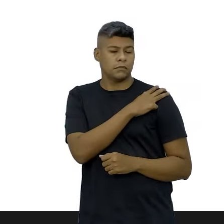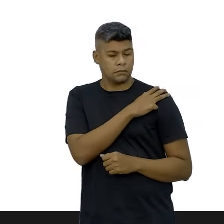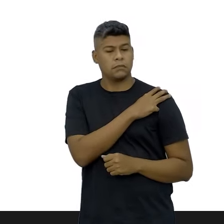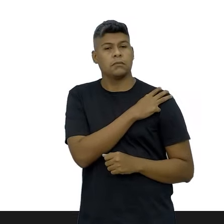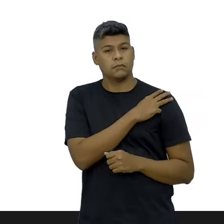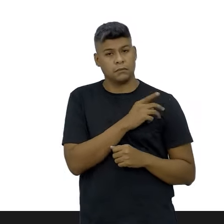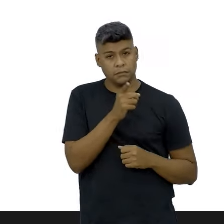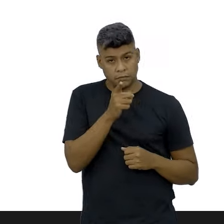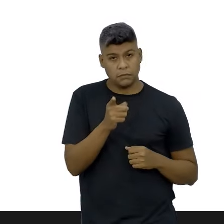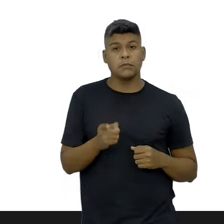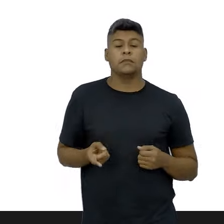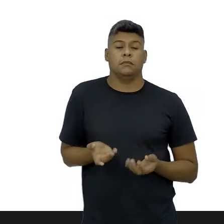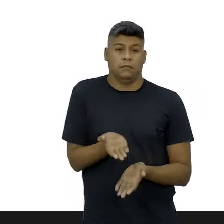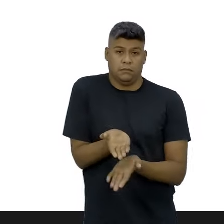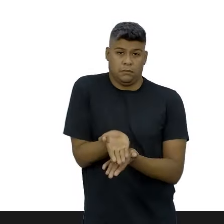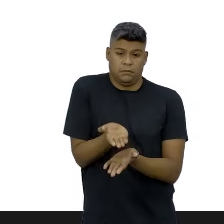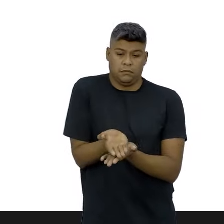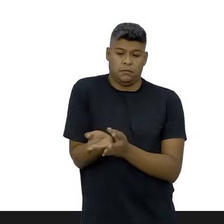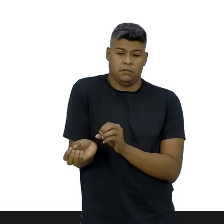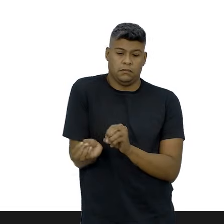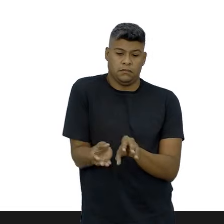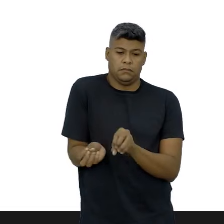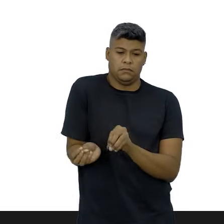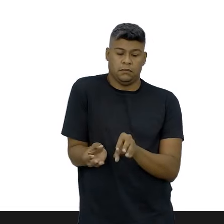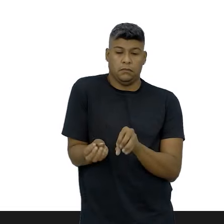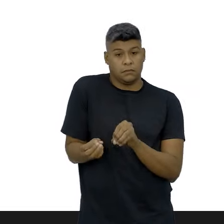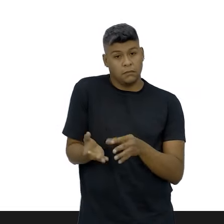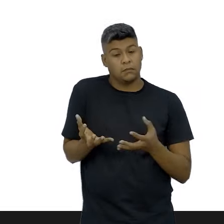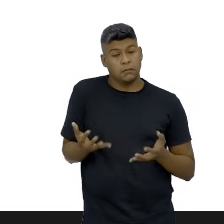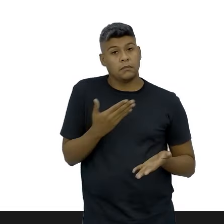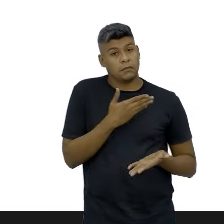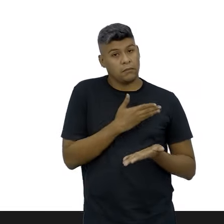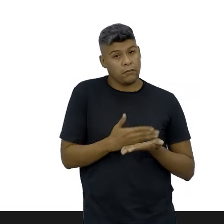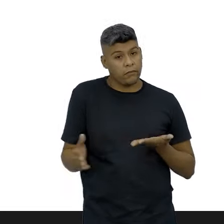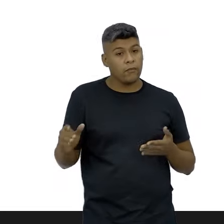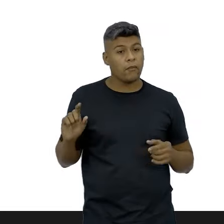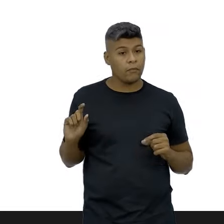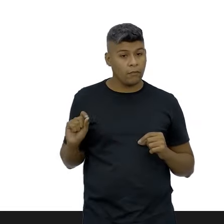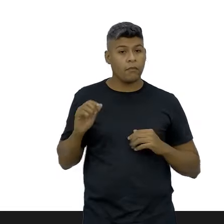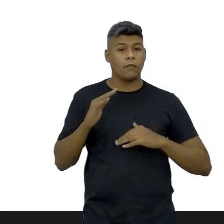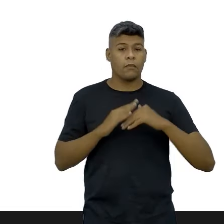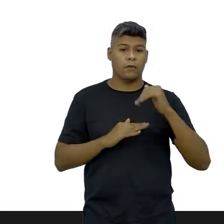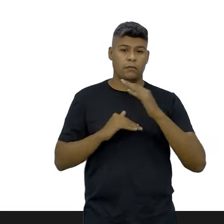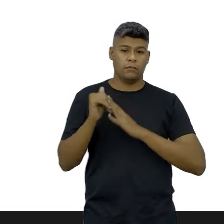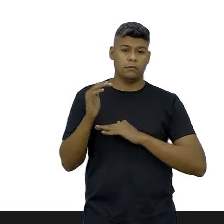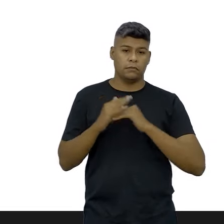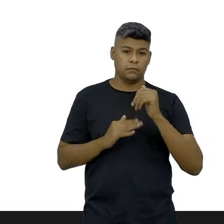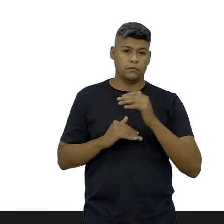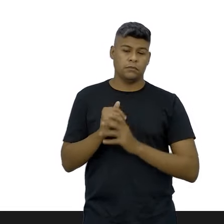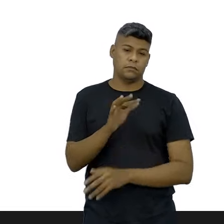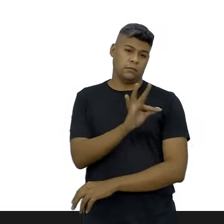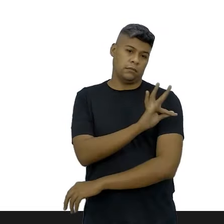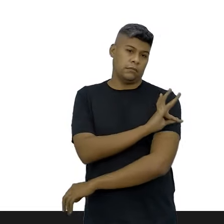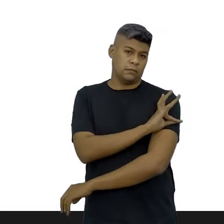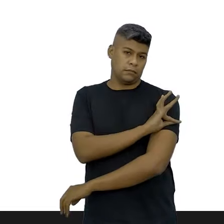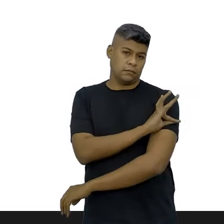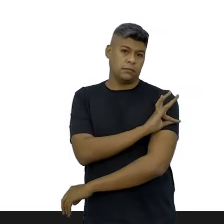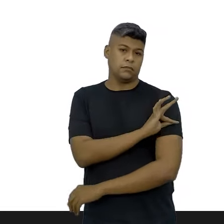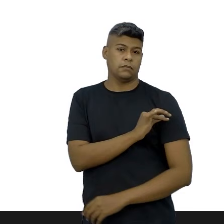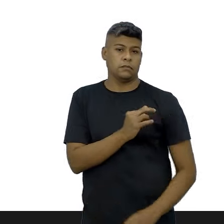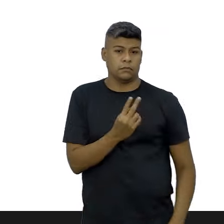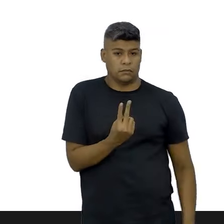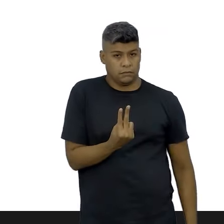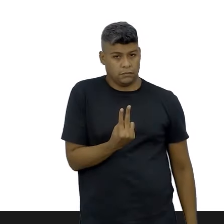qual vocês trabalham, né? Eu gostaria de começar, então, pela habilidade do ensino fundamental de